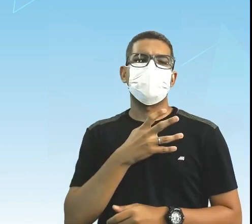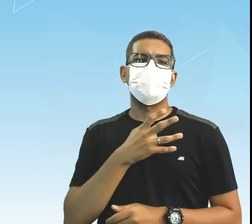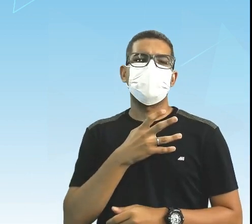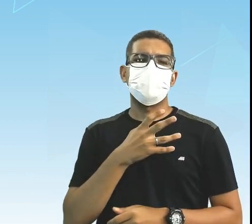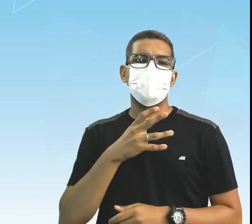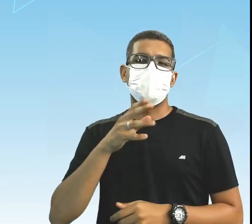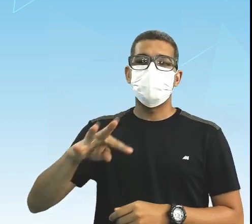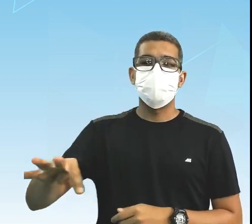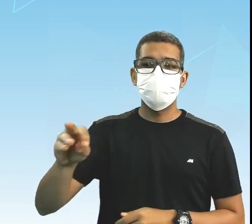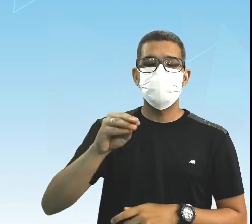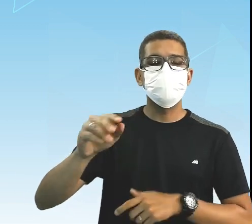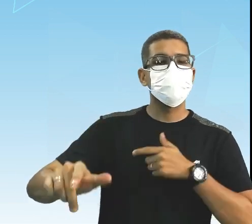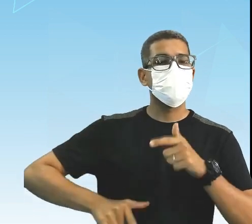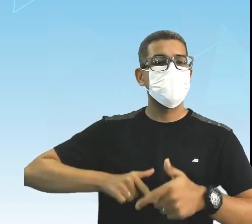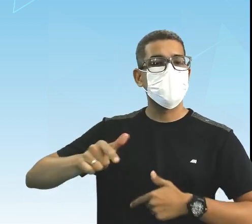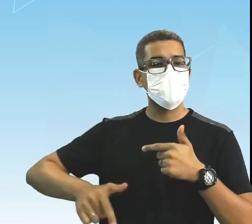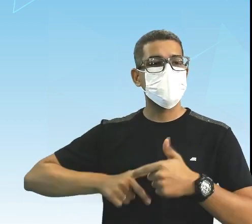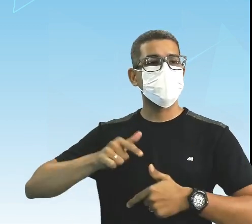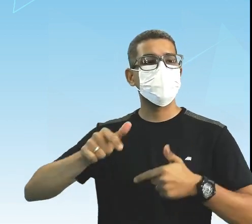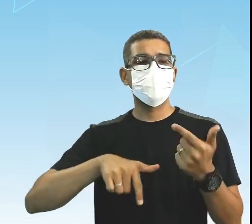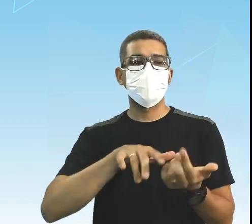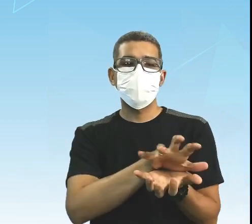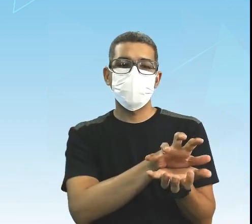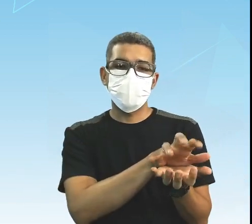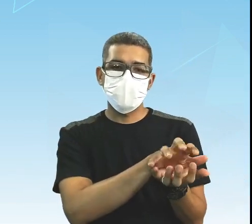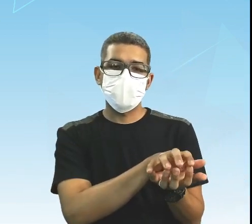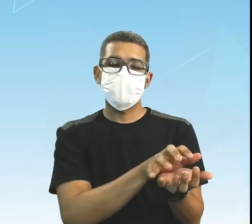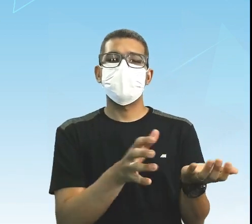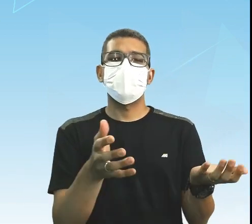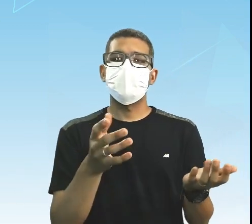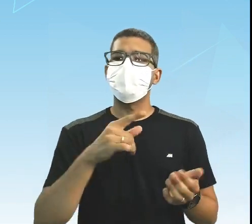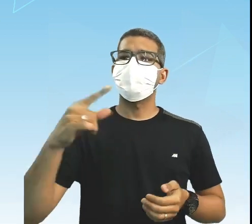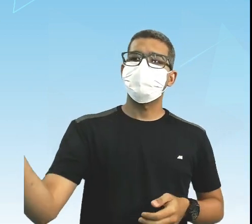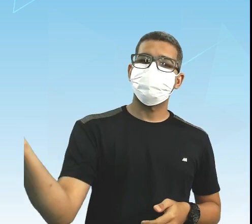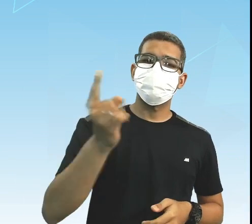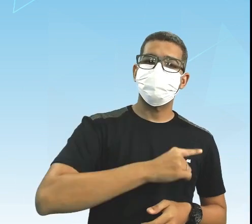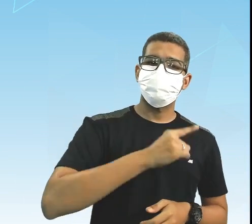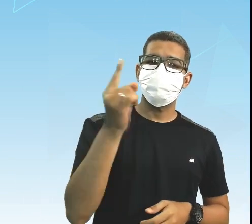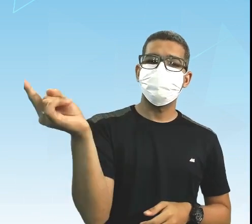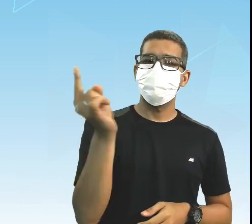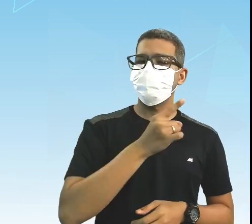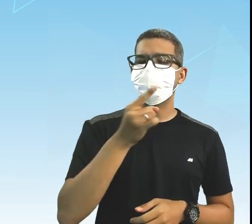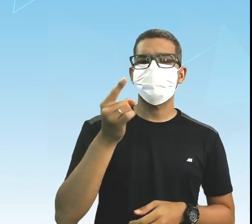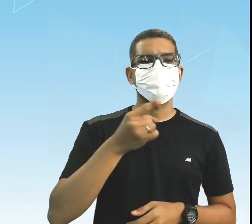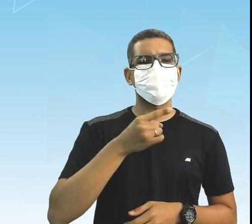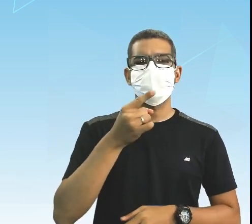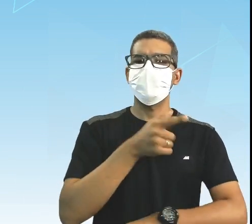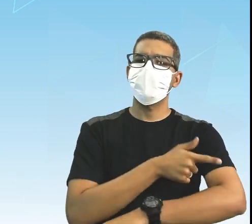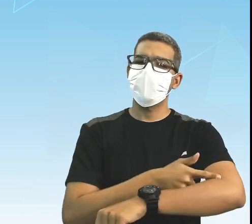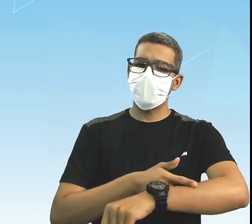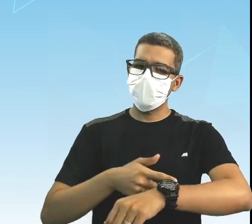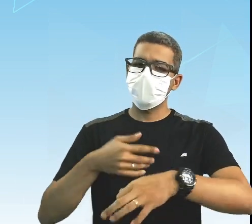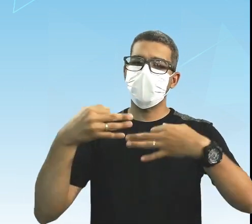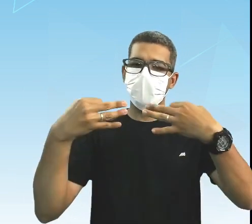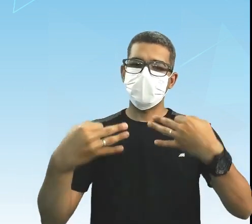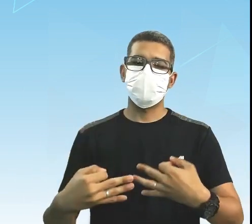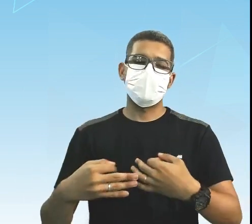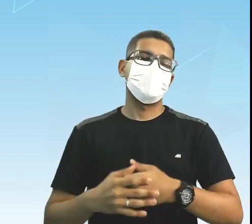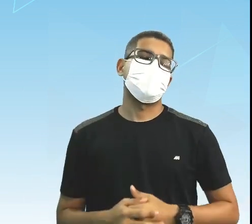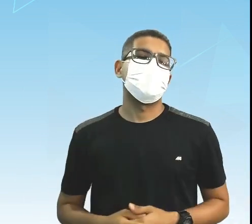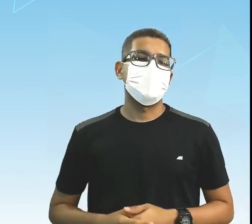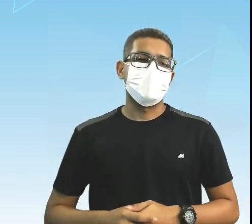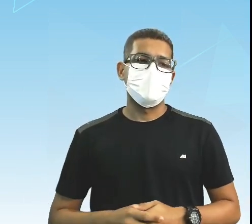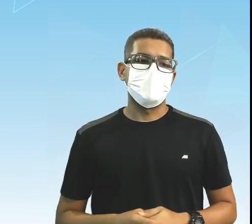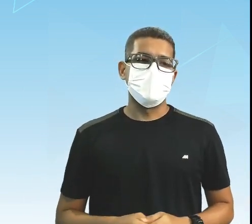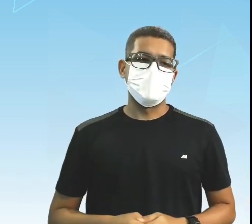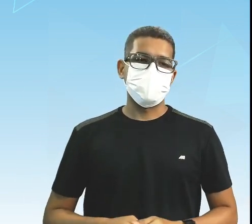trabalhadora e a população pernambucana ir e vir dignamente. tá certo?